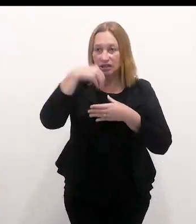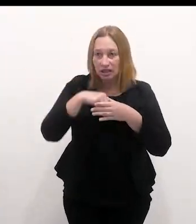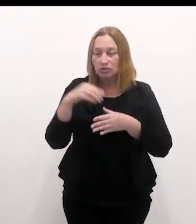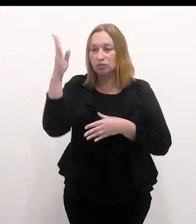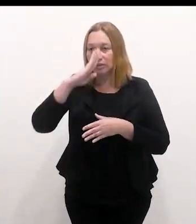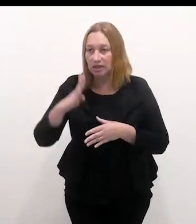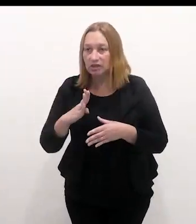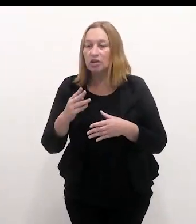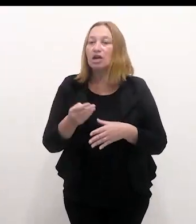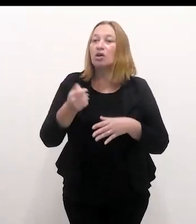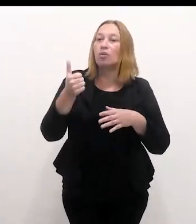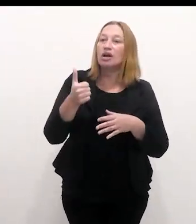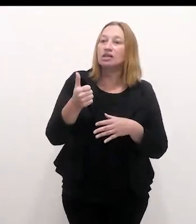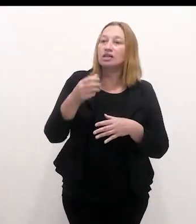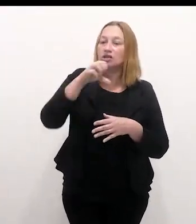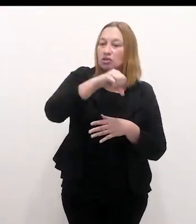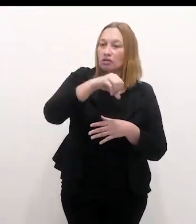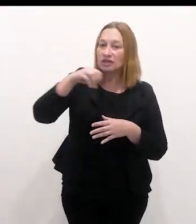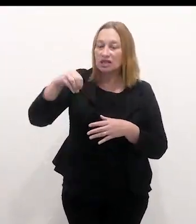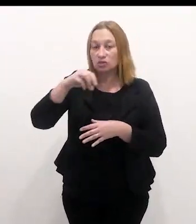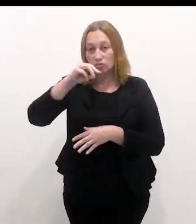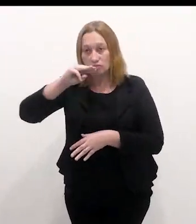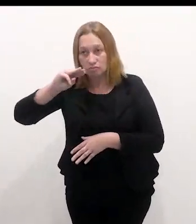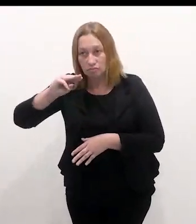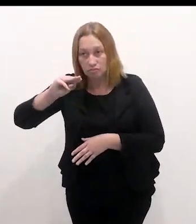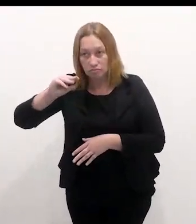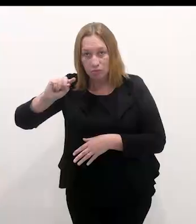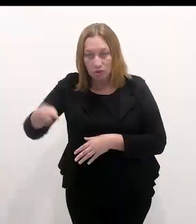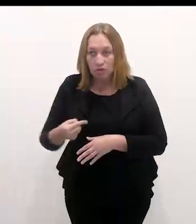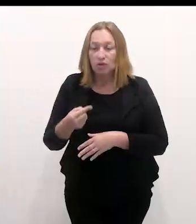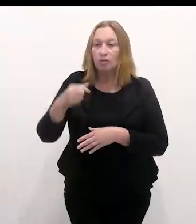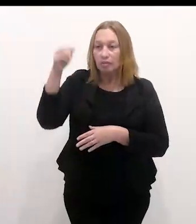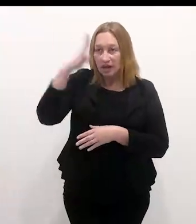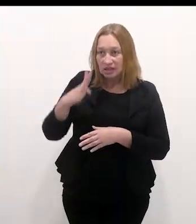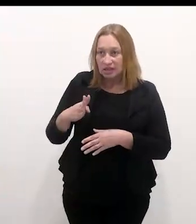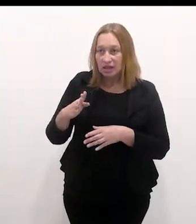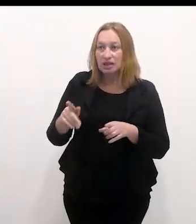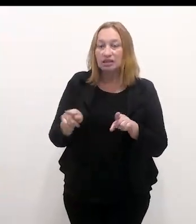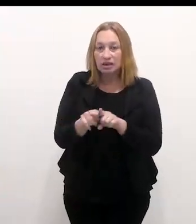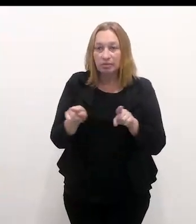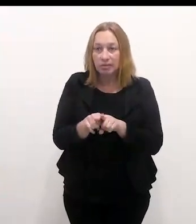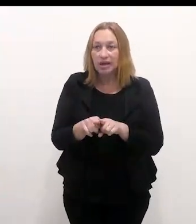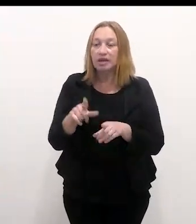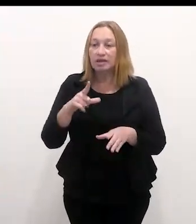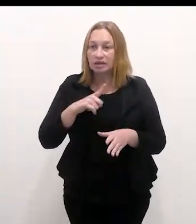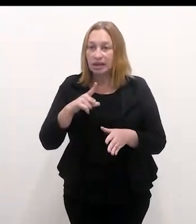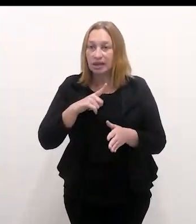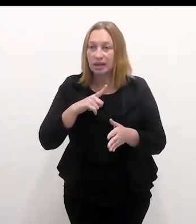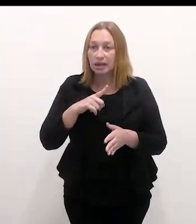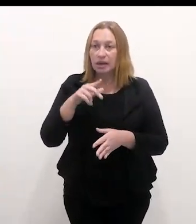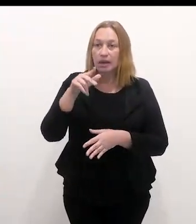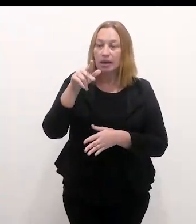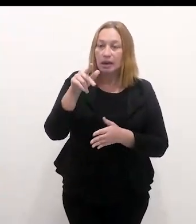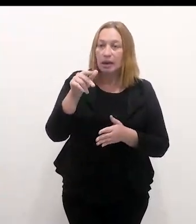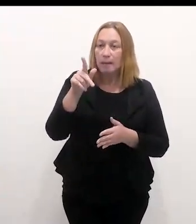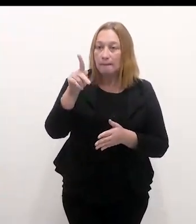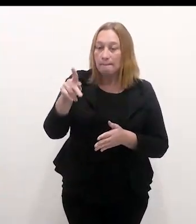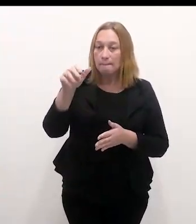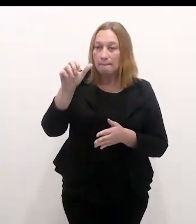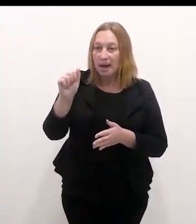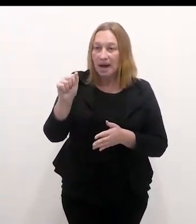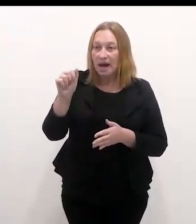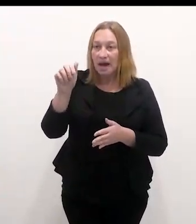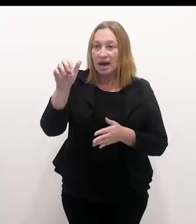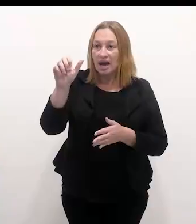Brasil. Temos quase 900 mil brasileiros que têm também um passaporte italiano.